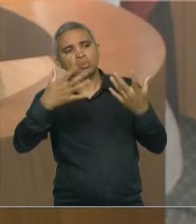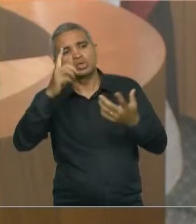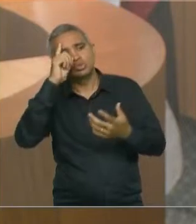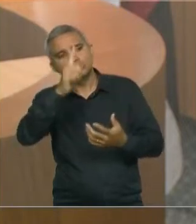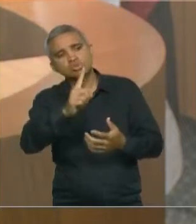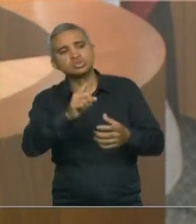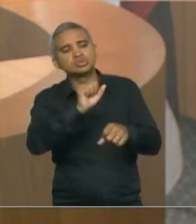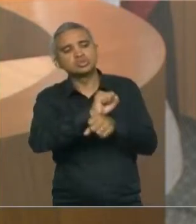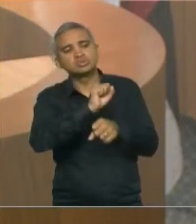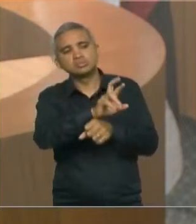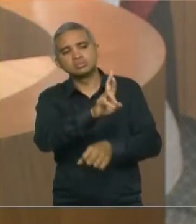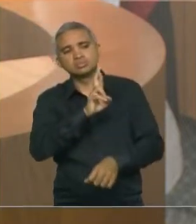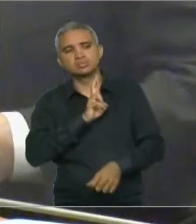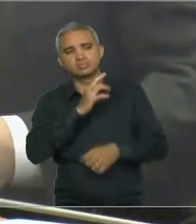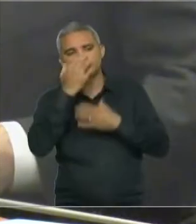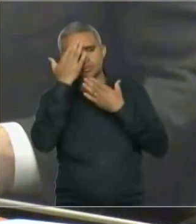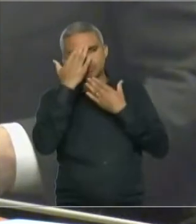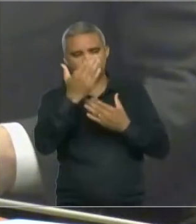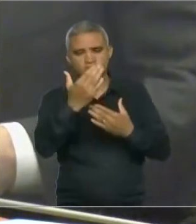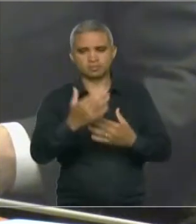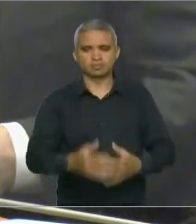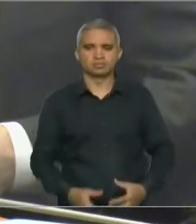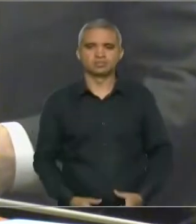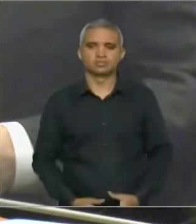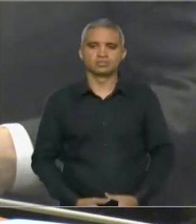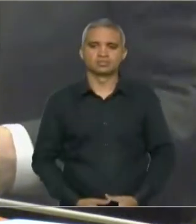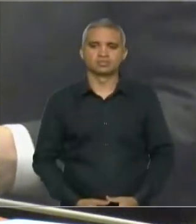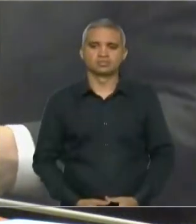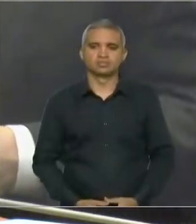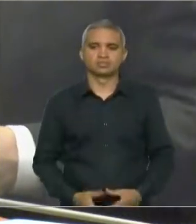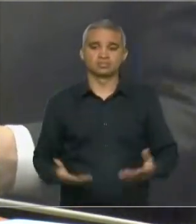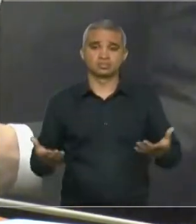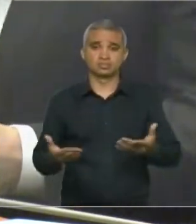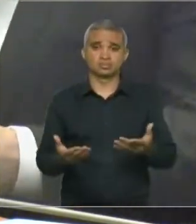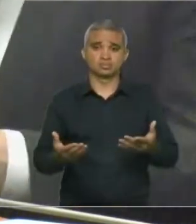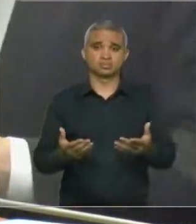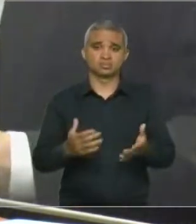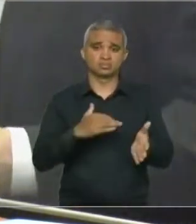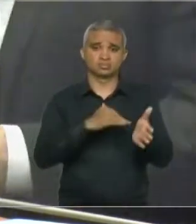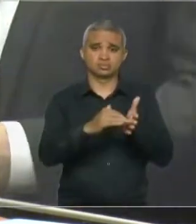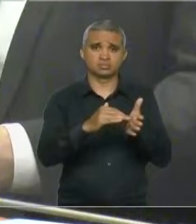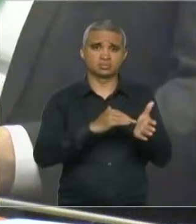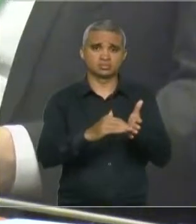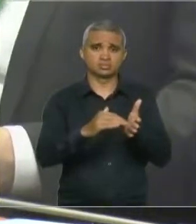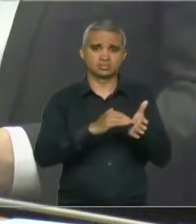Obrigado. Concedo ao secretário Carlos Lula 3 minutos para a réplica.